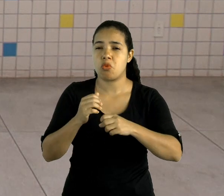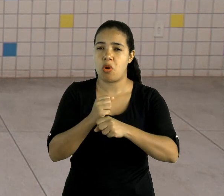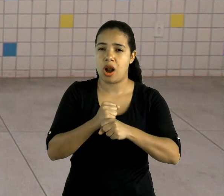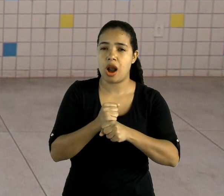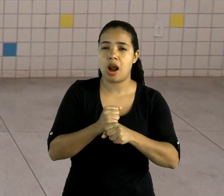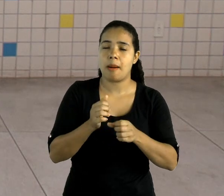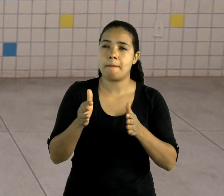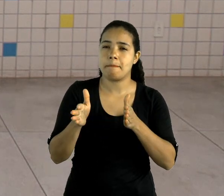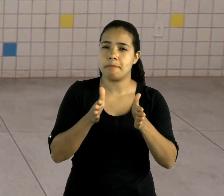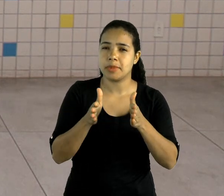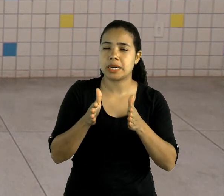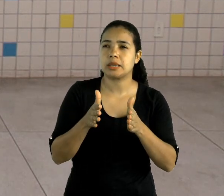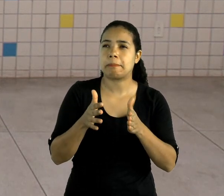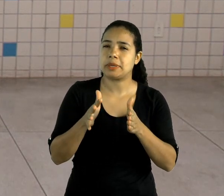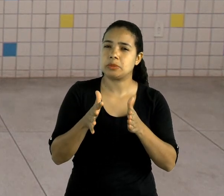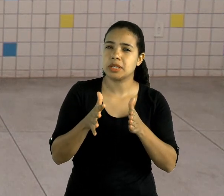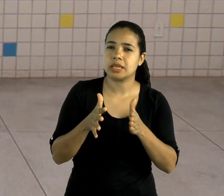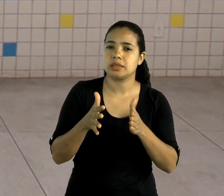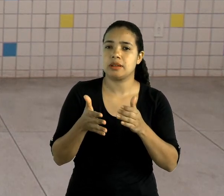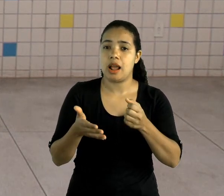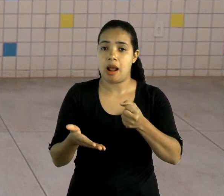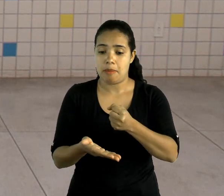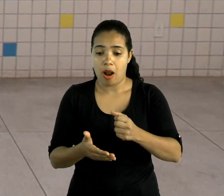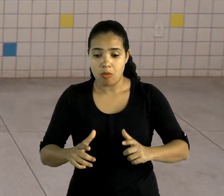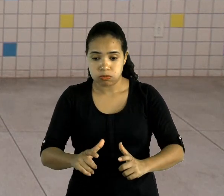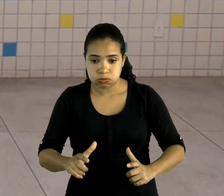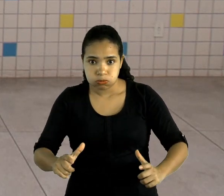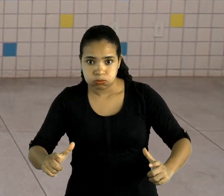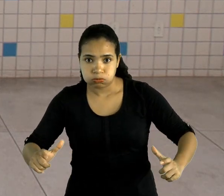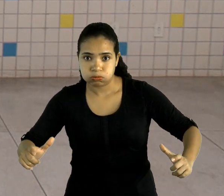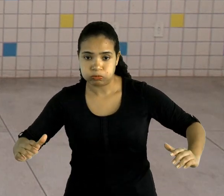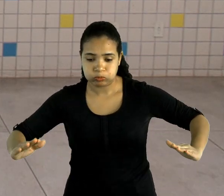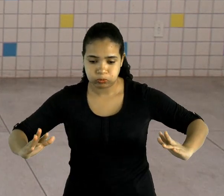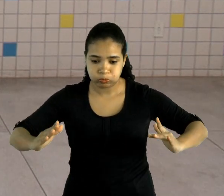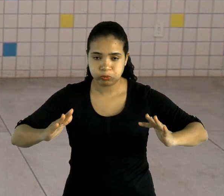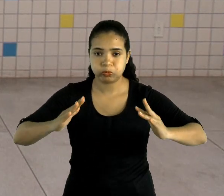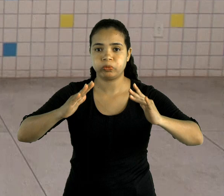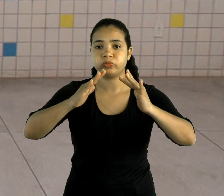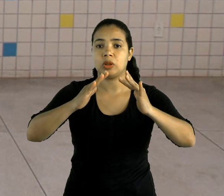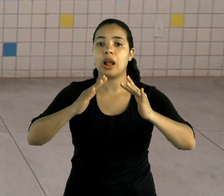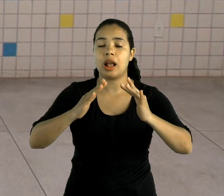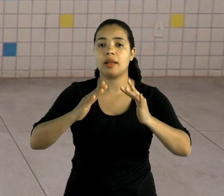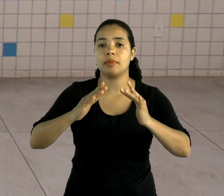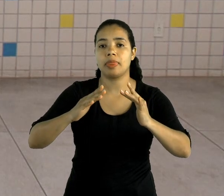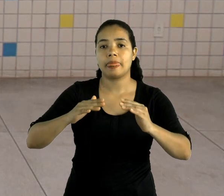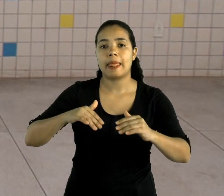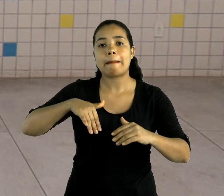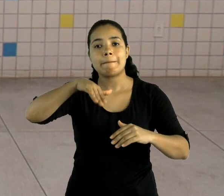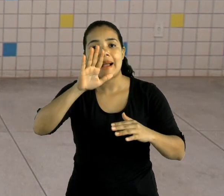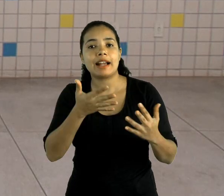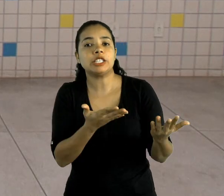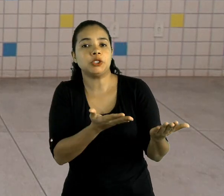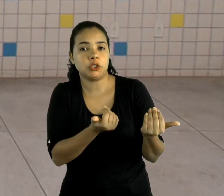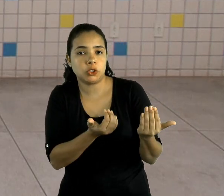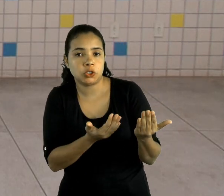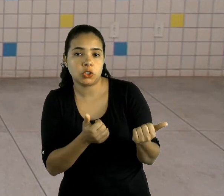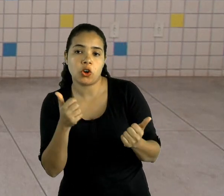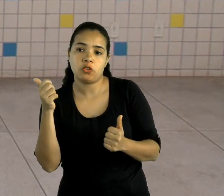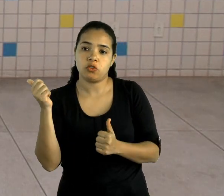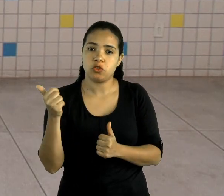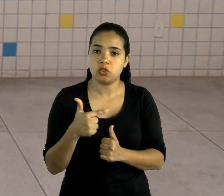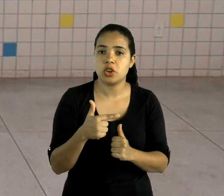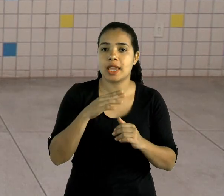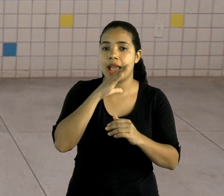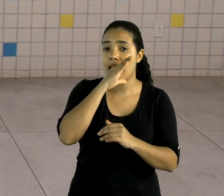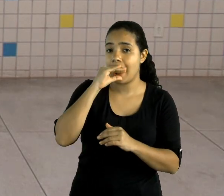tinha exatamente a base muito mais larga que o corpo, eu tinha muito mais jovens que pessoas